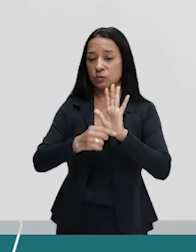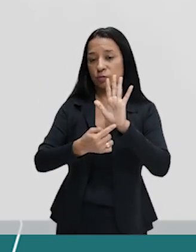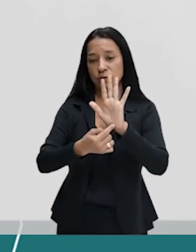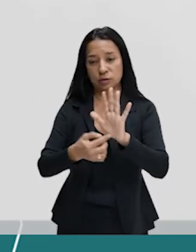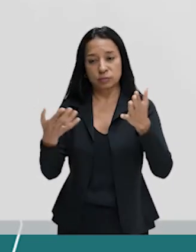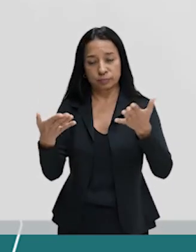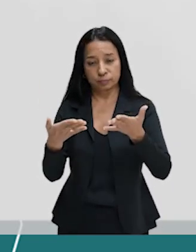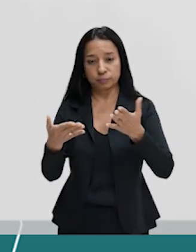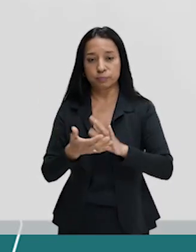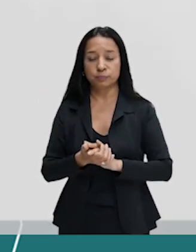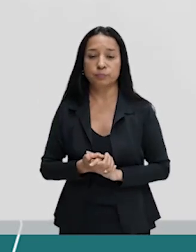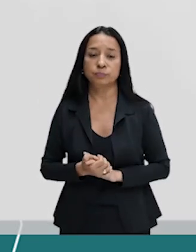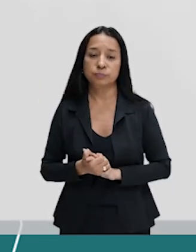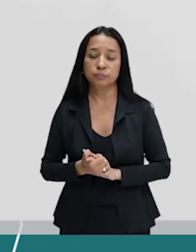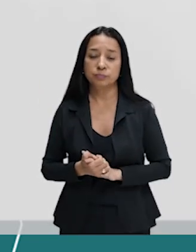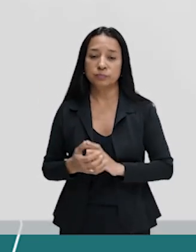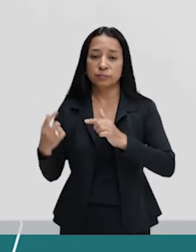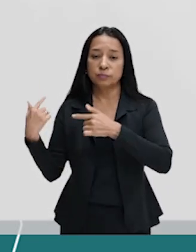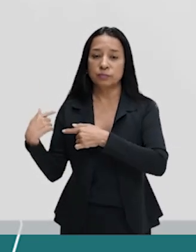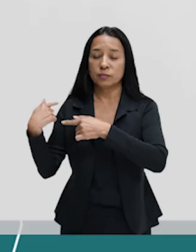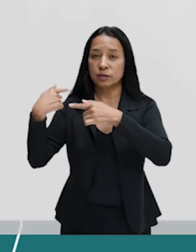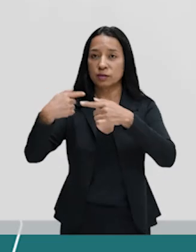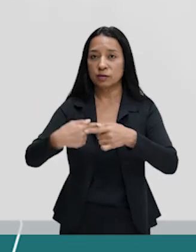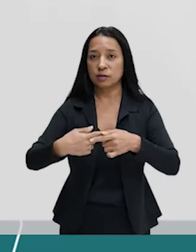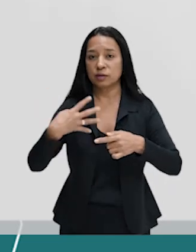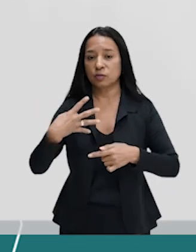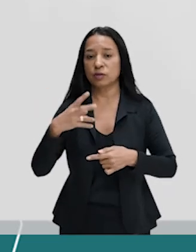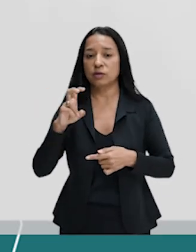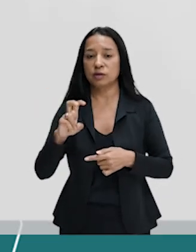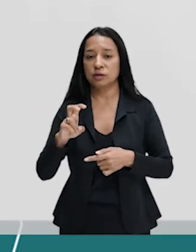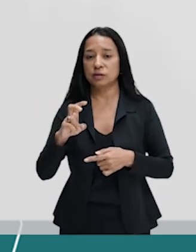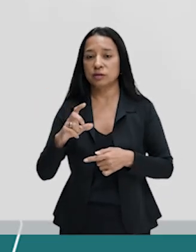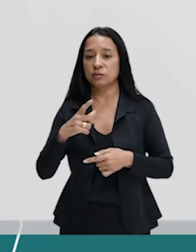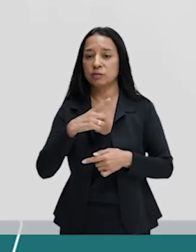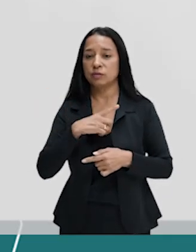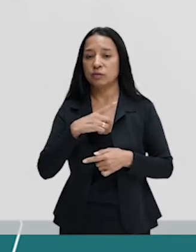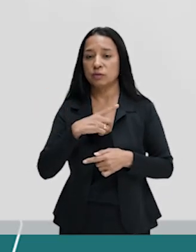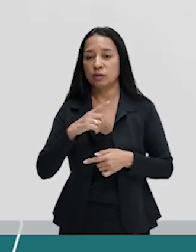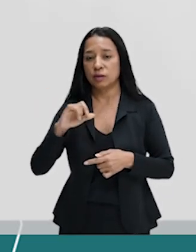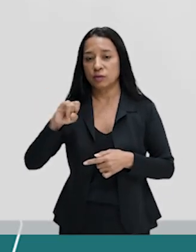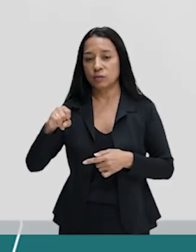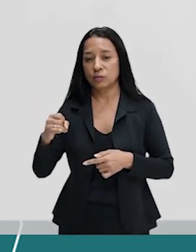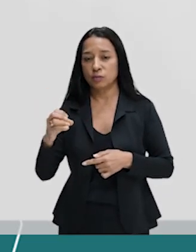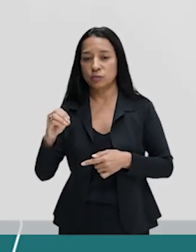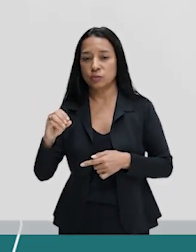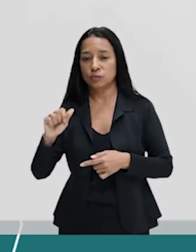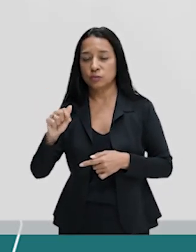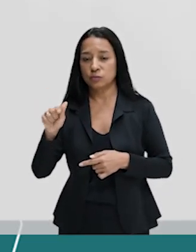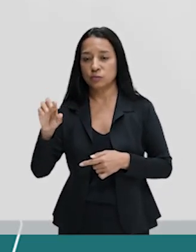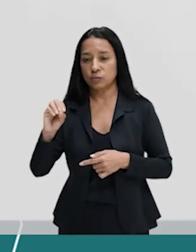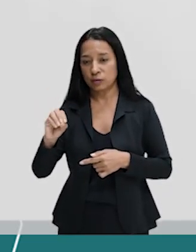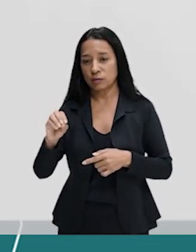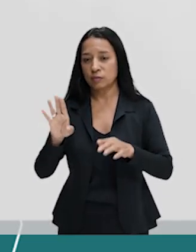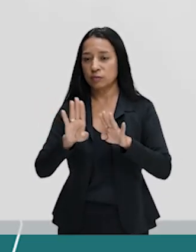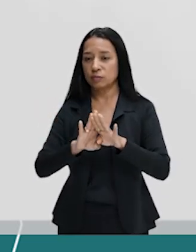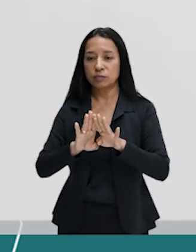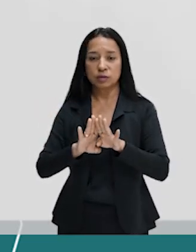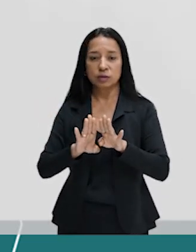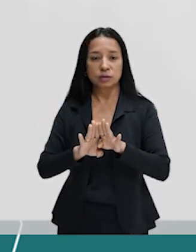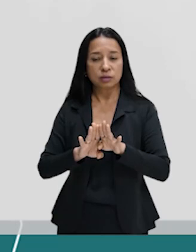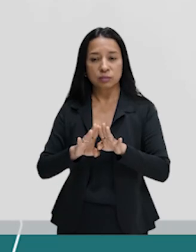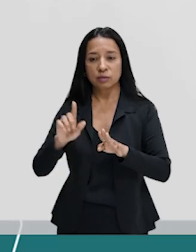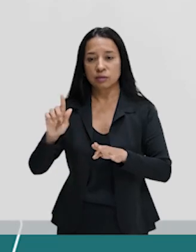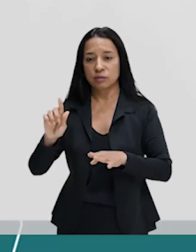de 45, nós temos o João Cabral de Melo Neto e o Guimarães Rosa que se destacam, ao mesmo tempo